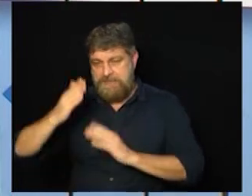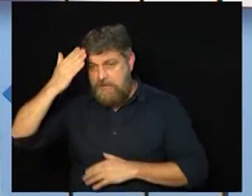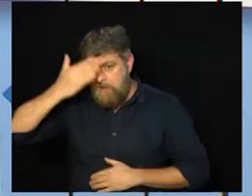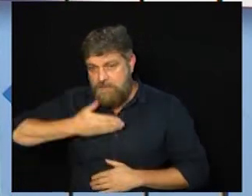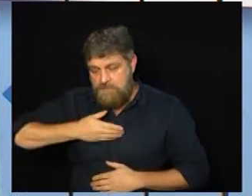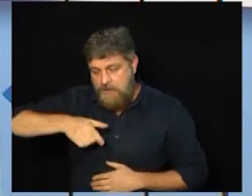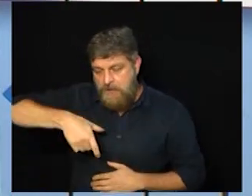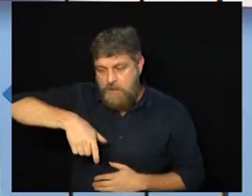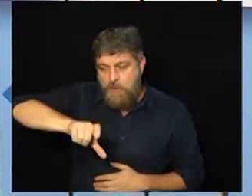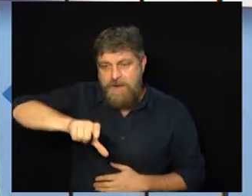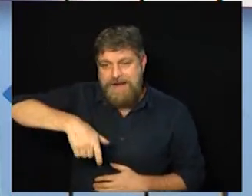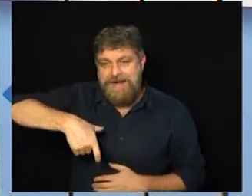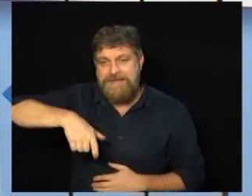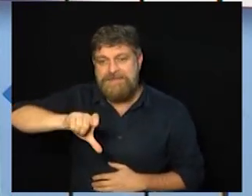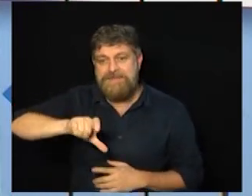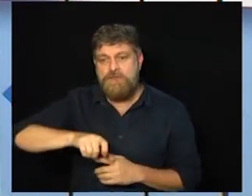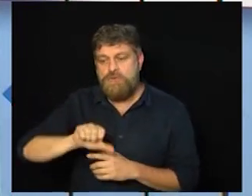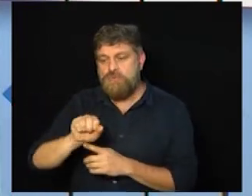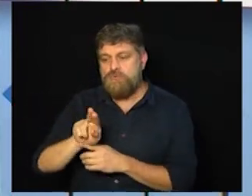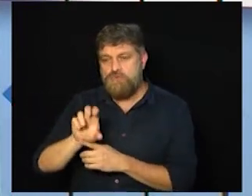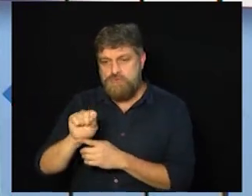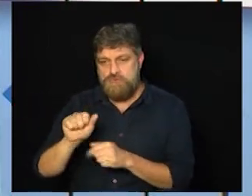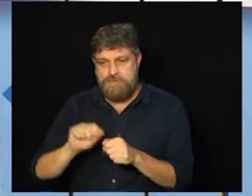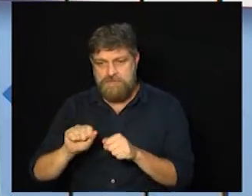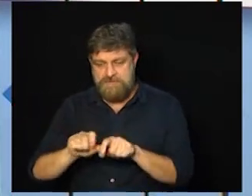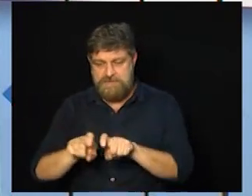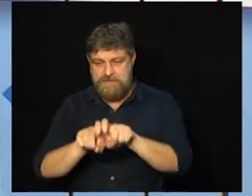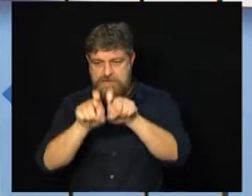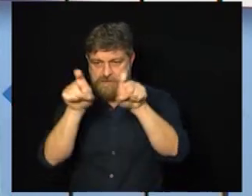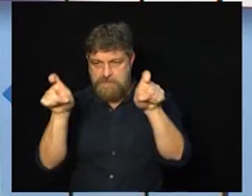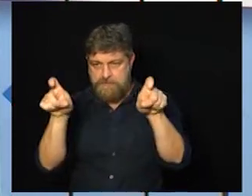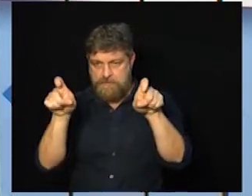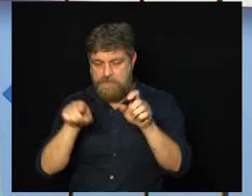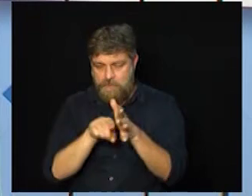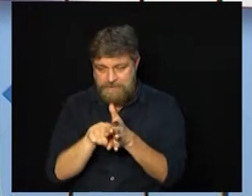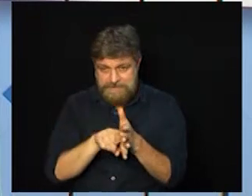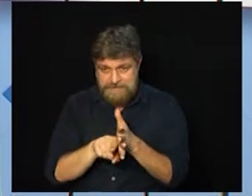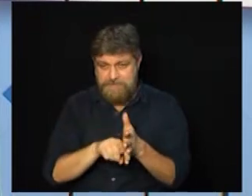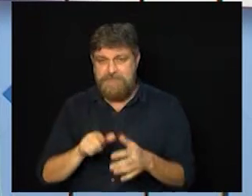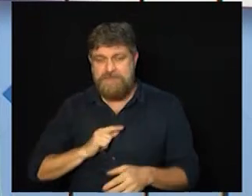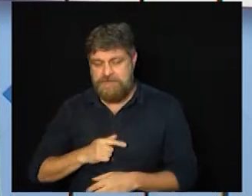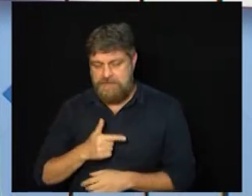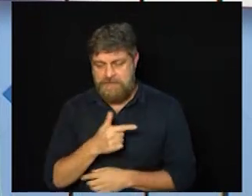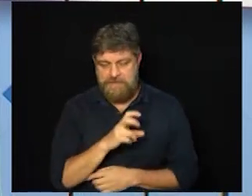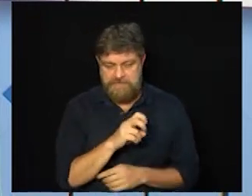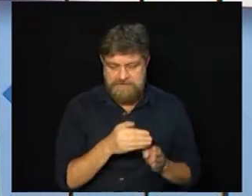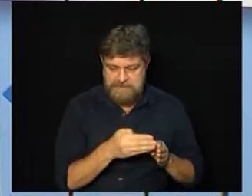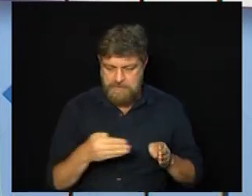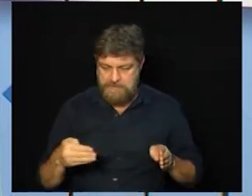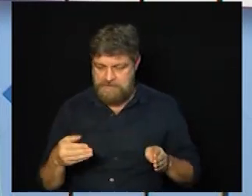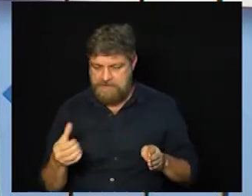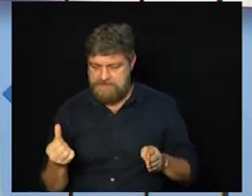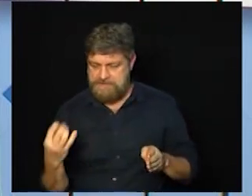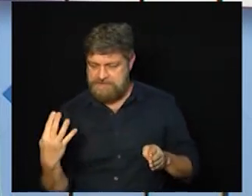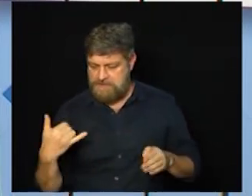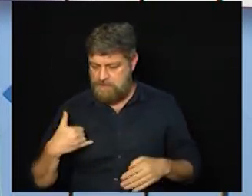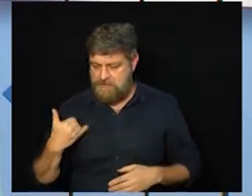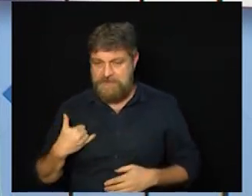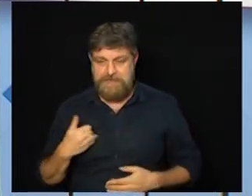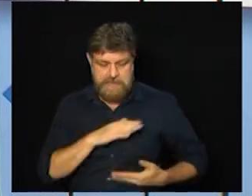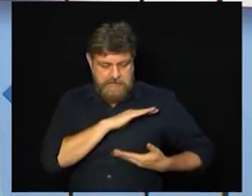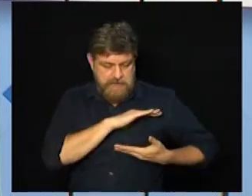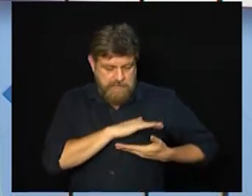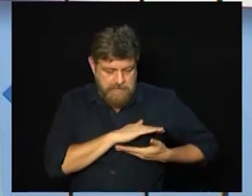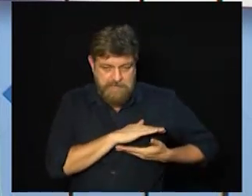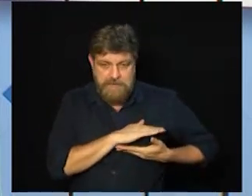o cartão do SUS para fazer o papanicolau é necessário ter entre 25 e 64 anos e para